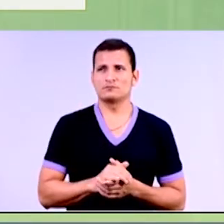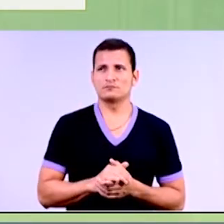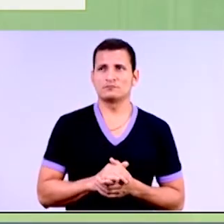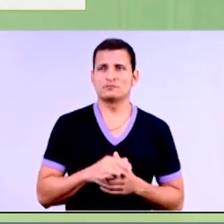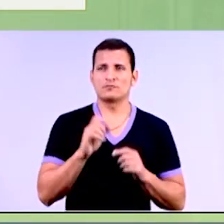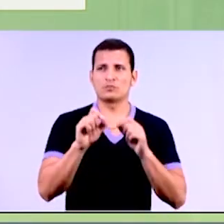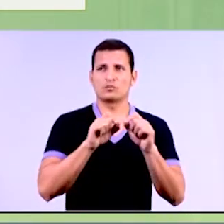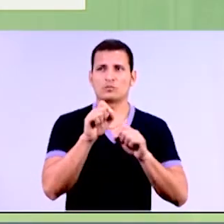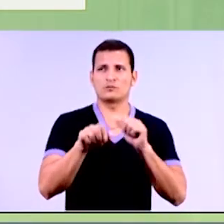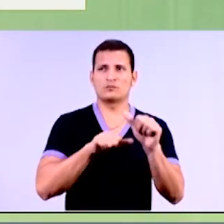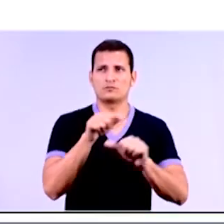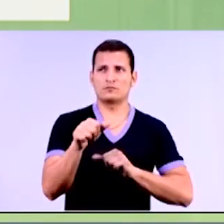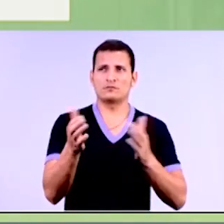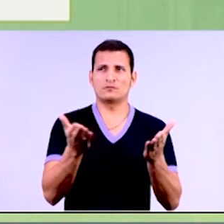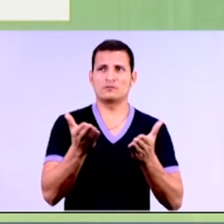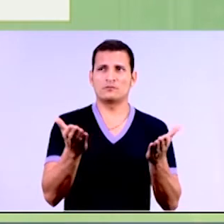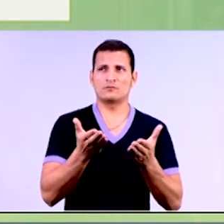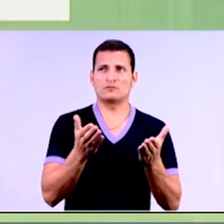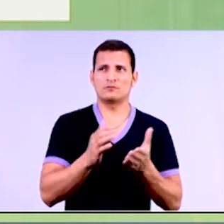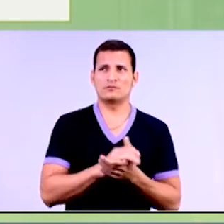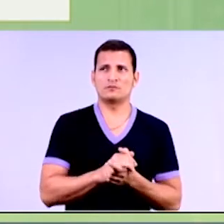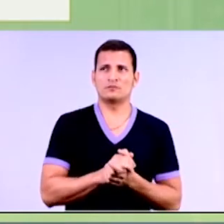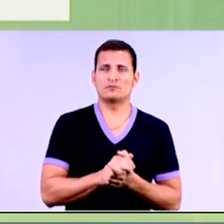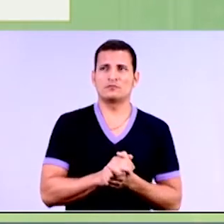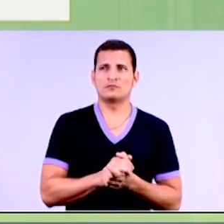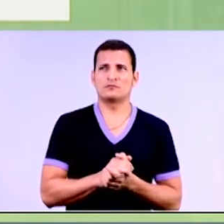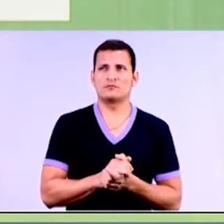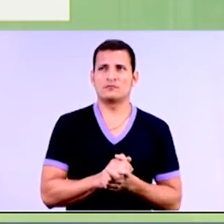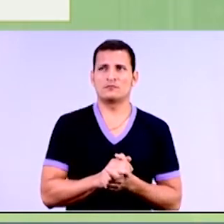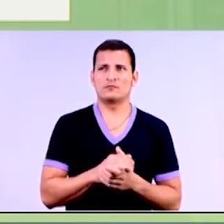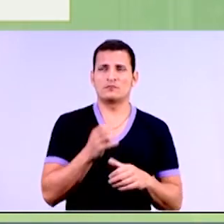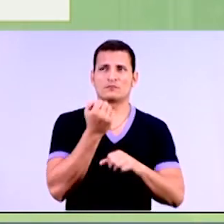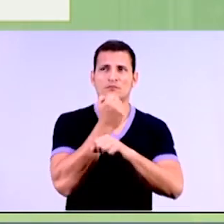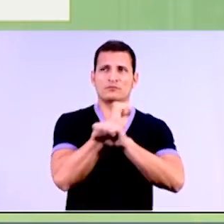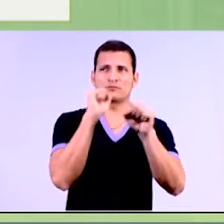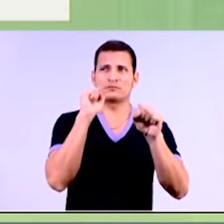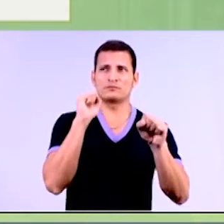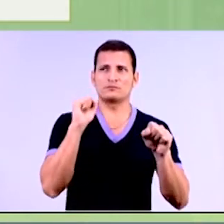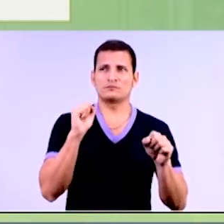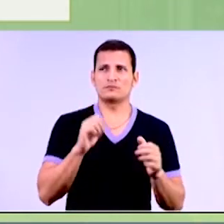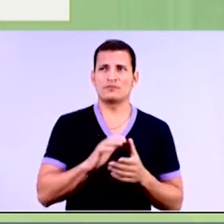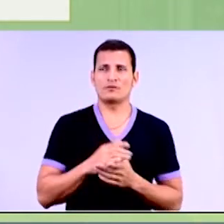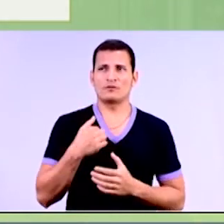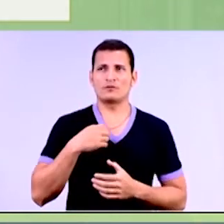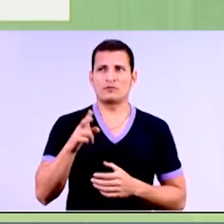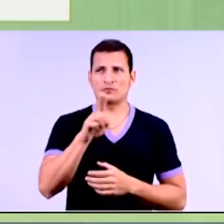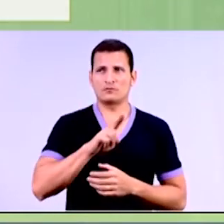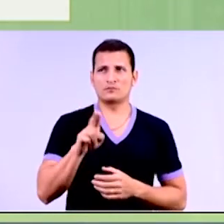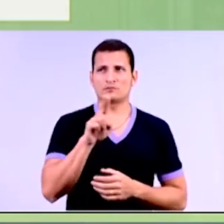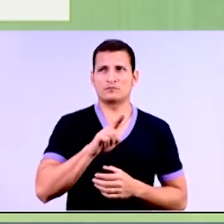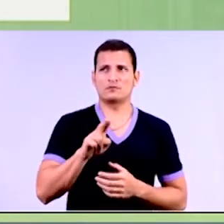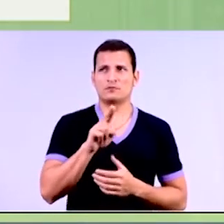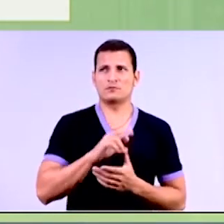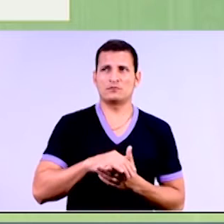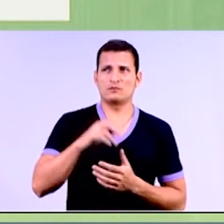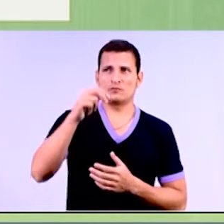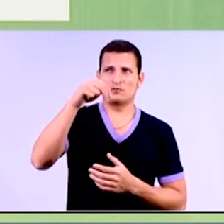vai mudar agora na forma negativa? Eu vou usar então o